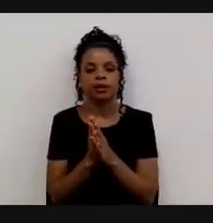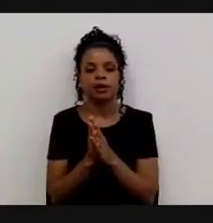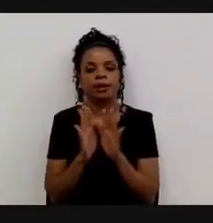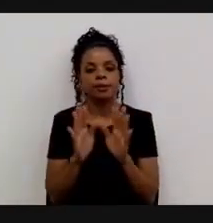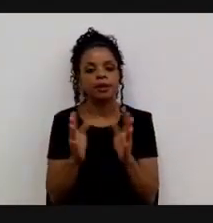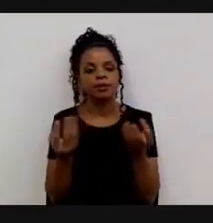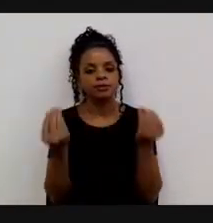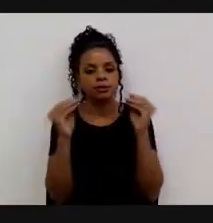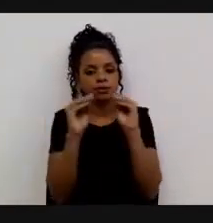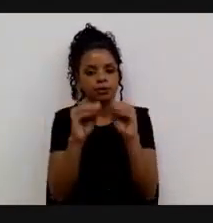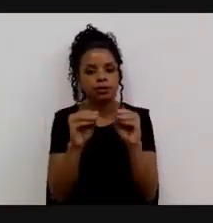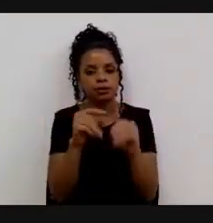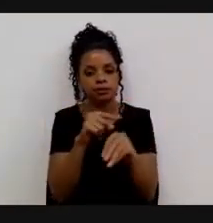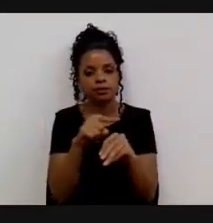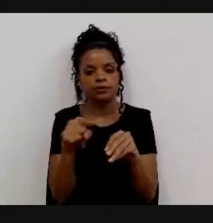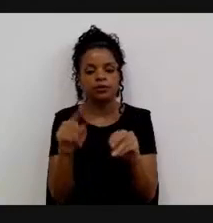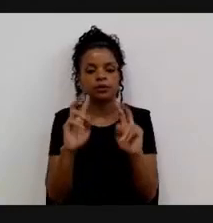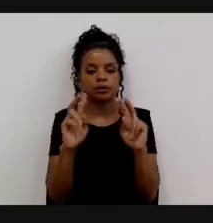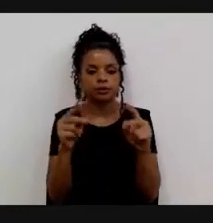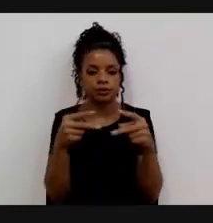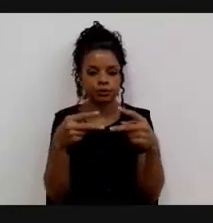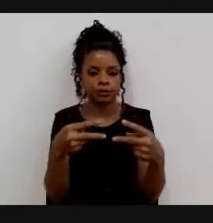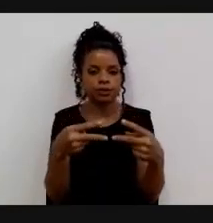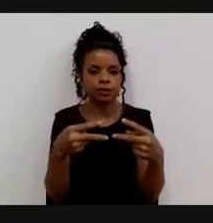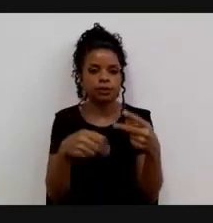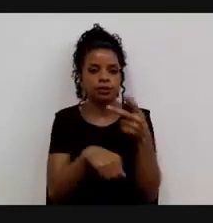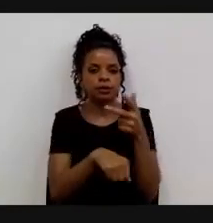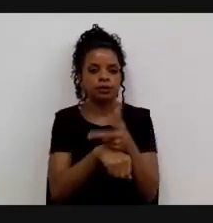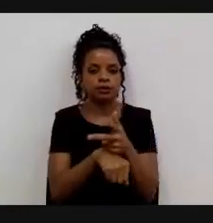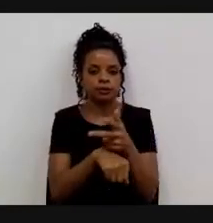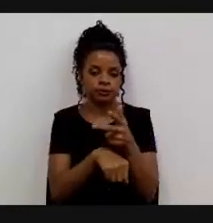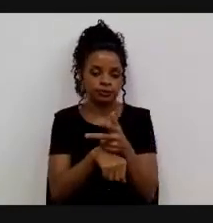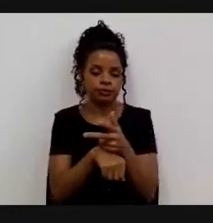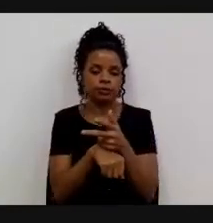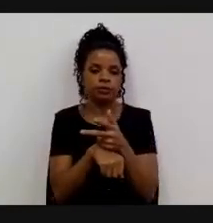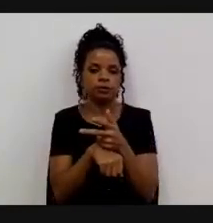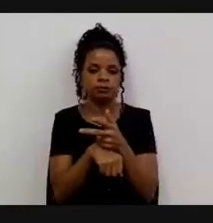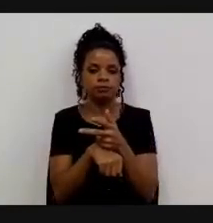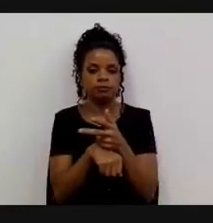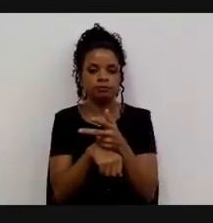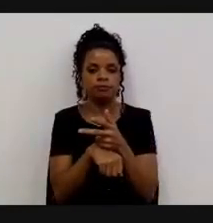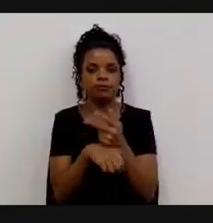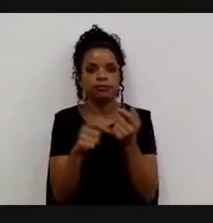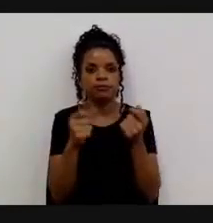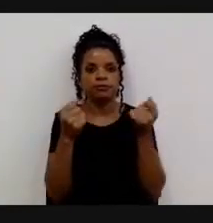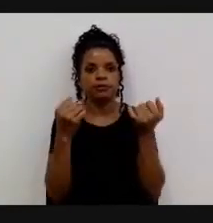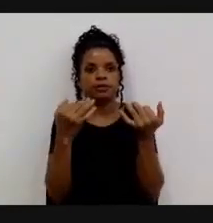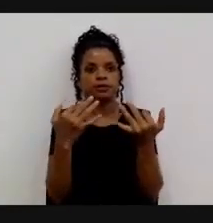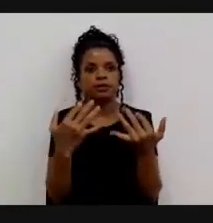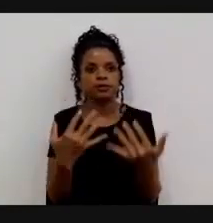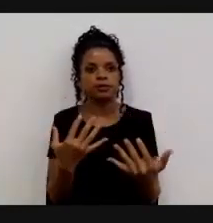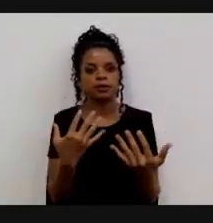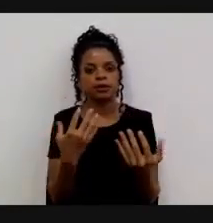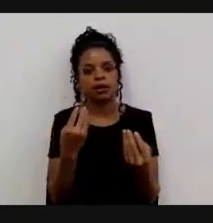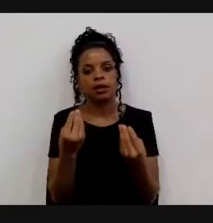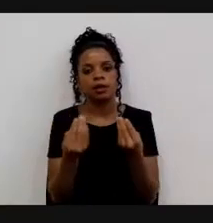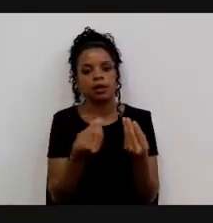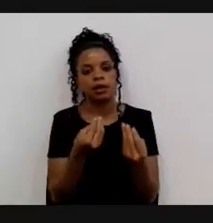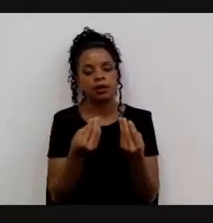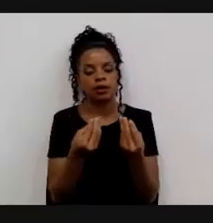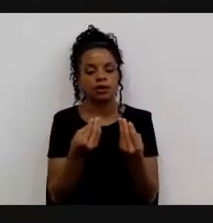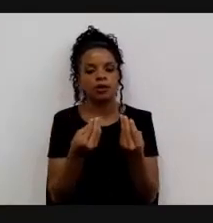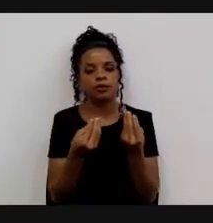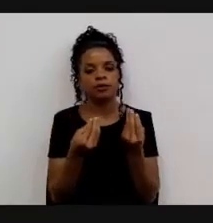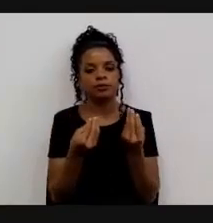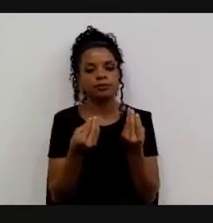aqui para vocês esse link, e esse link ele explica bem a parte da problemática que